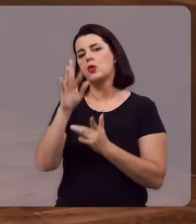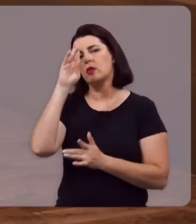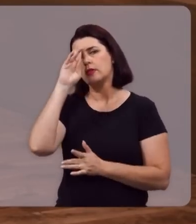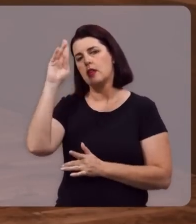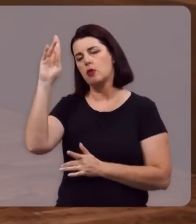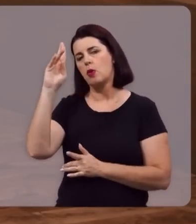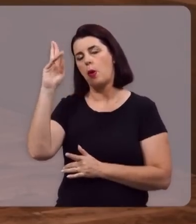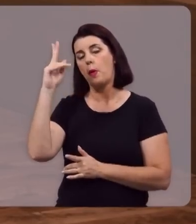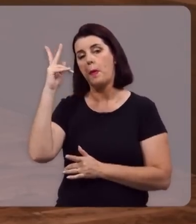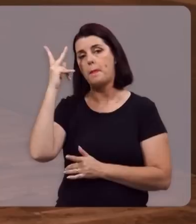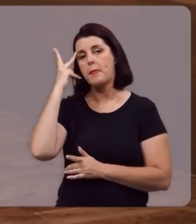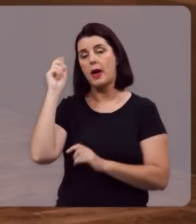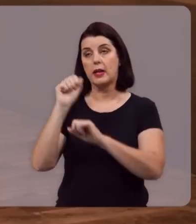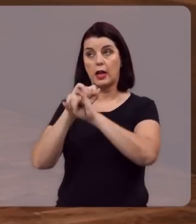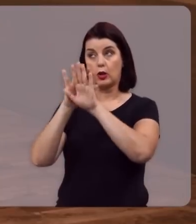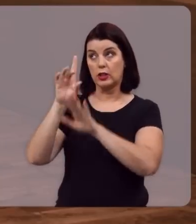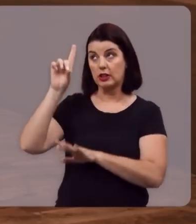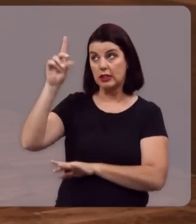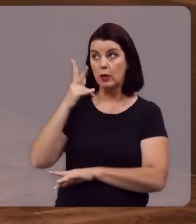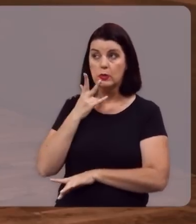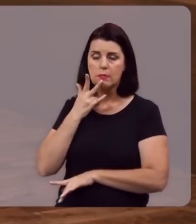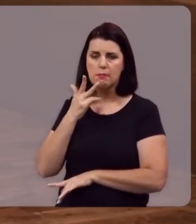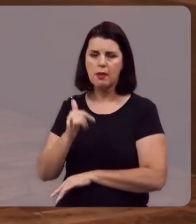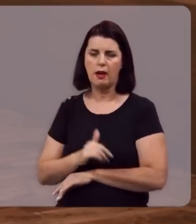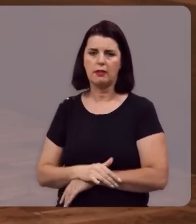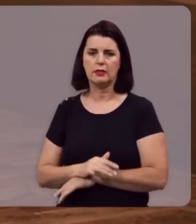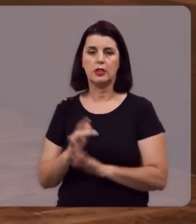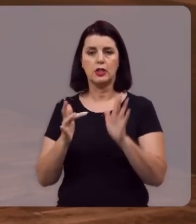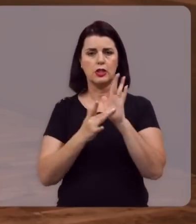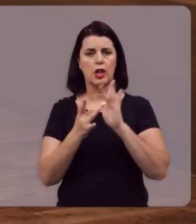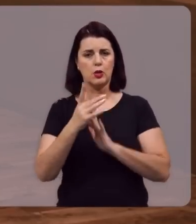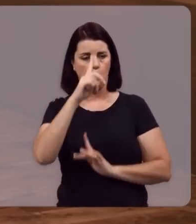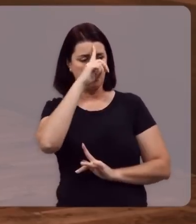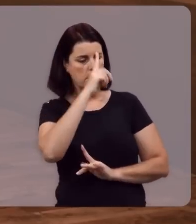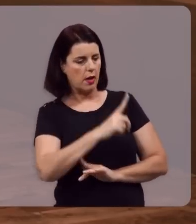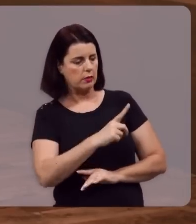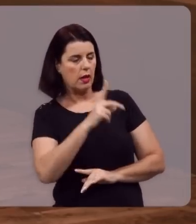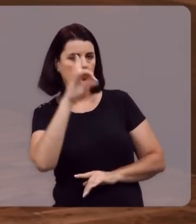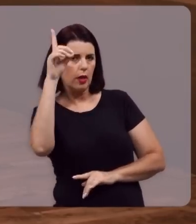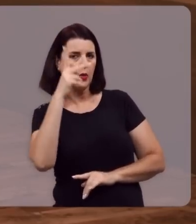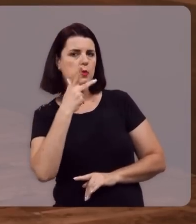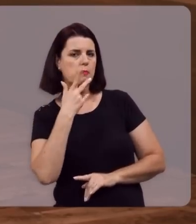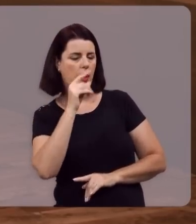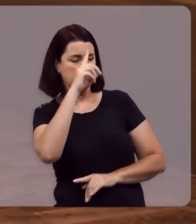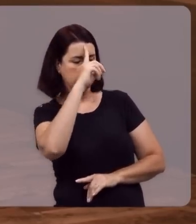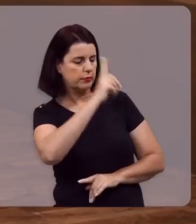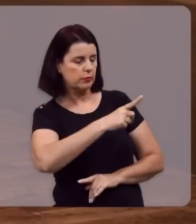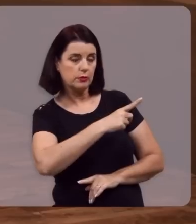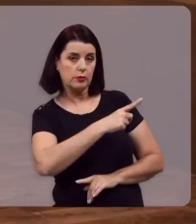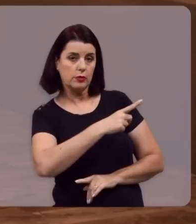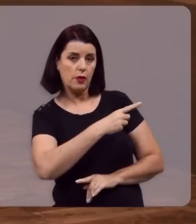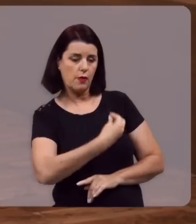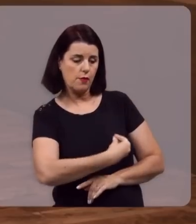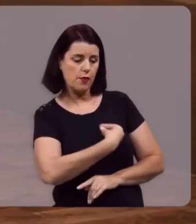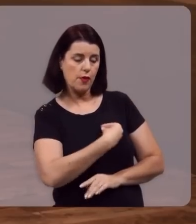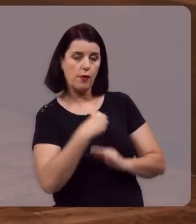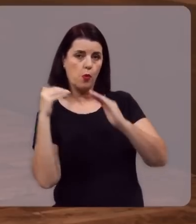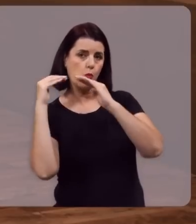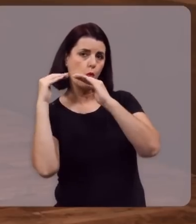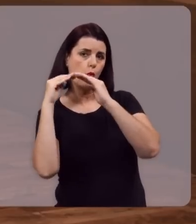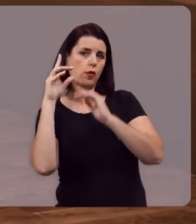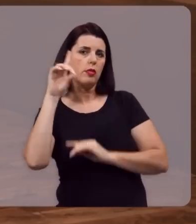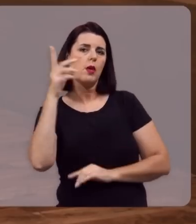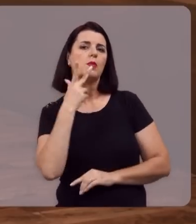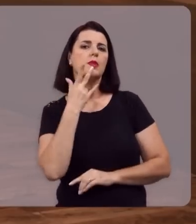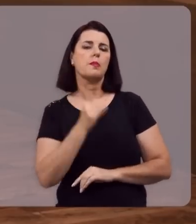Senhor, para a glória de Deus Pai. Jesus foi enviado pelo Pai. Jesus viveu em sintonia